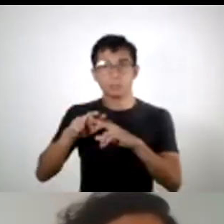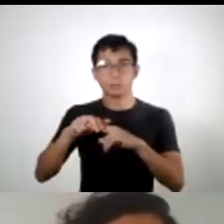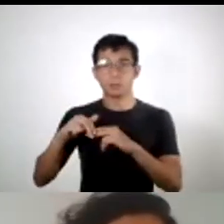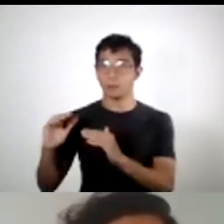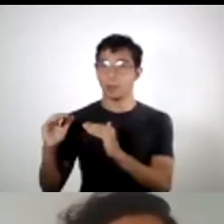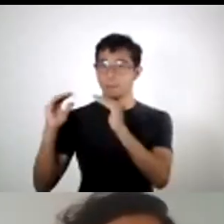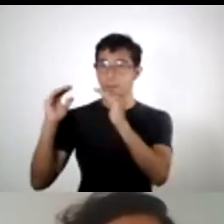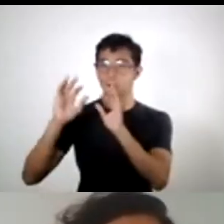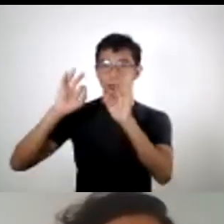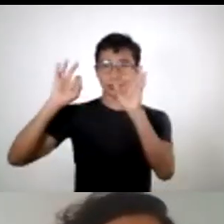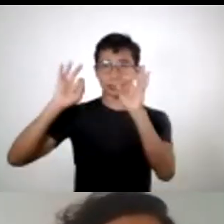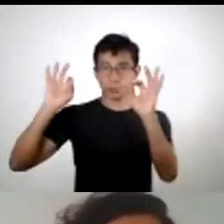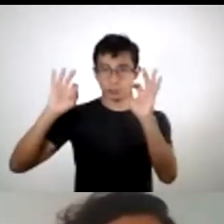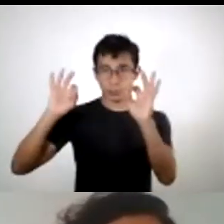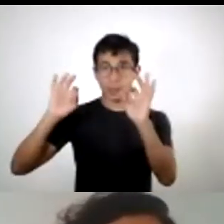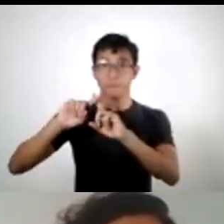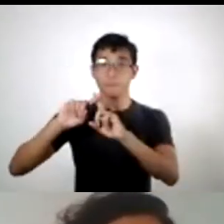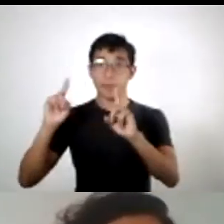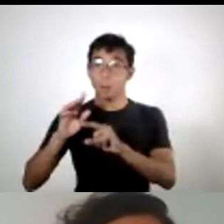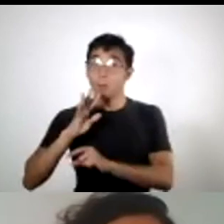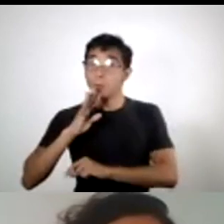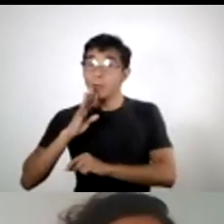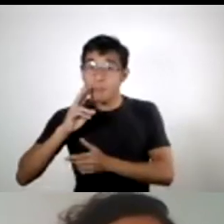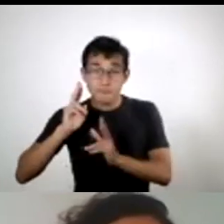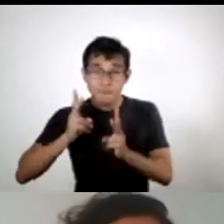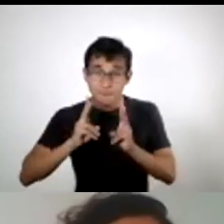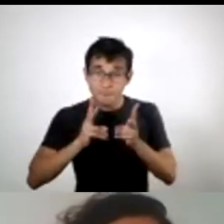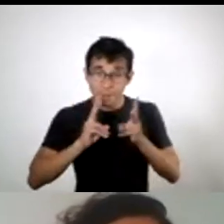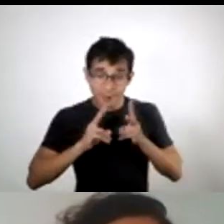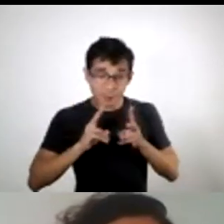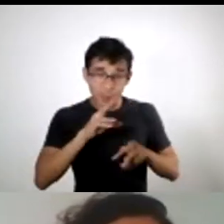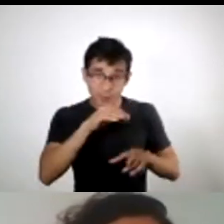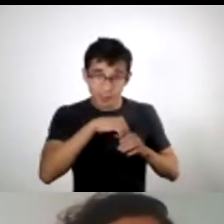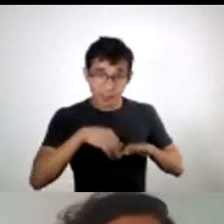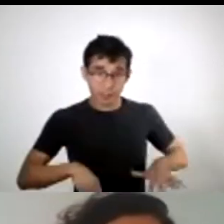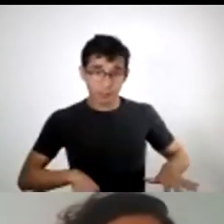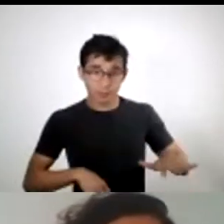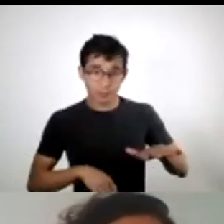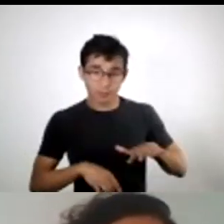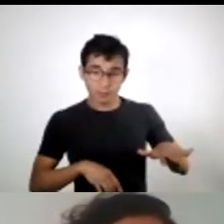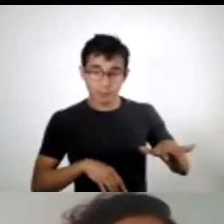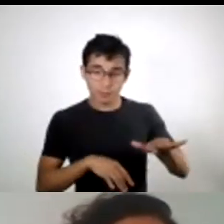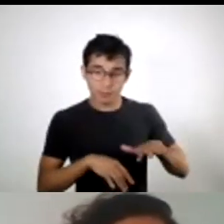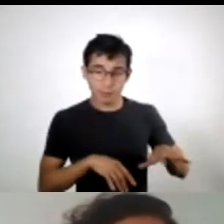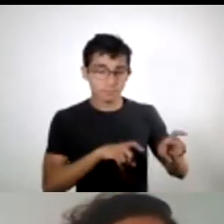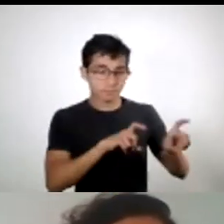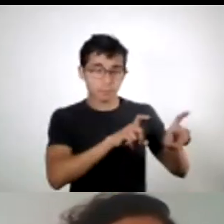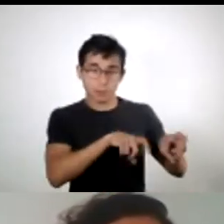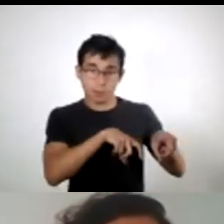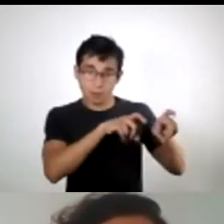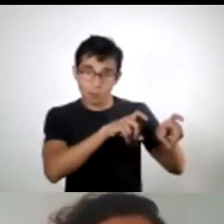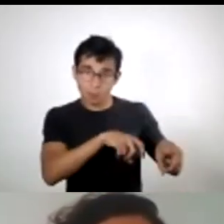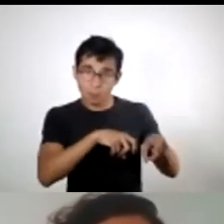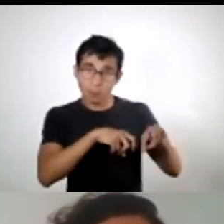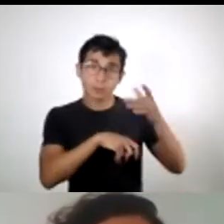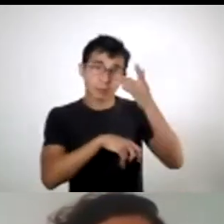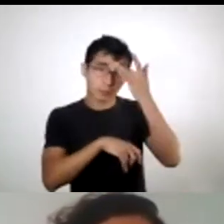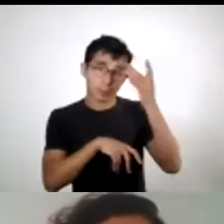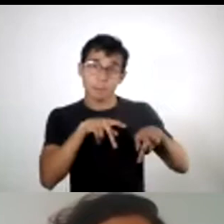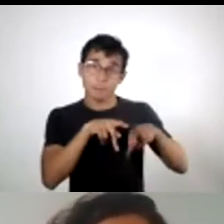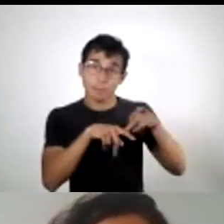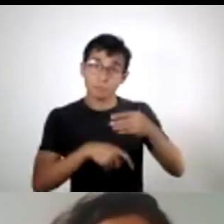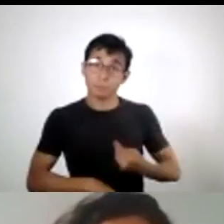aí, quando esses saberes estão realmente vivenciados pelos povos